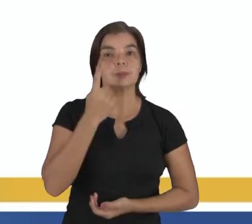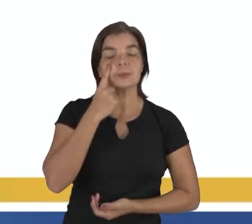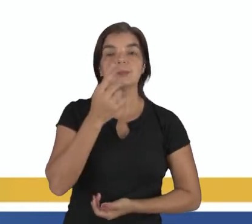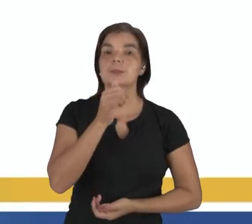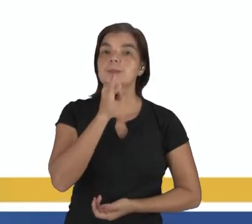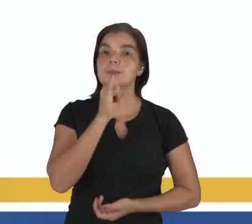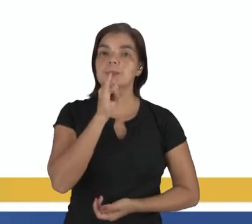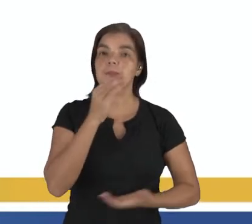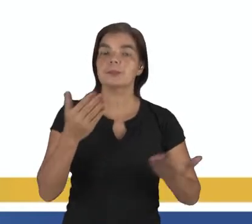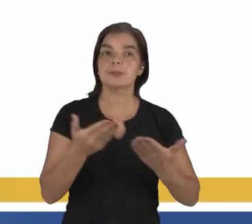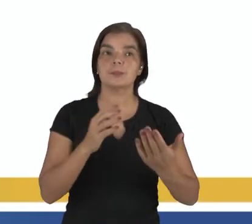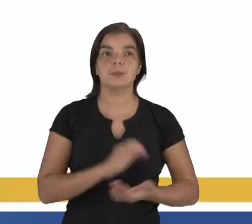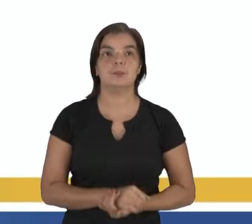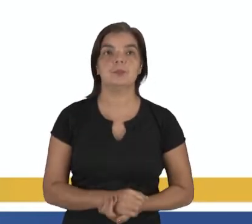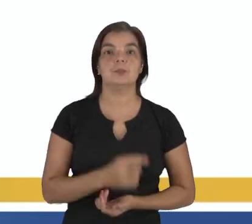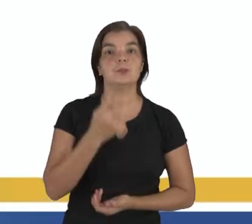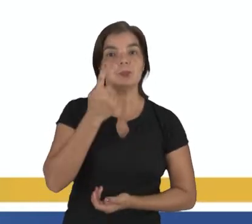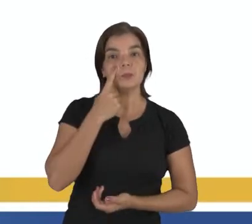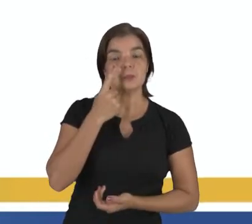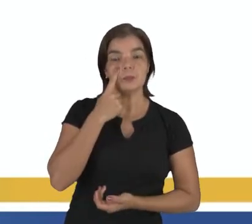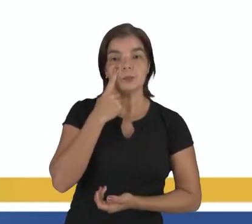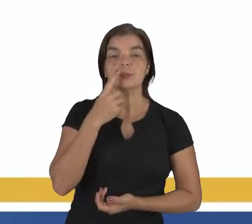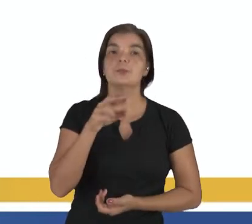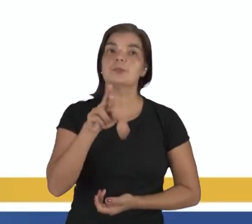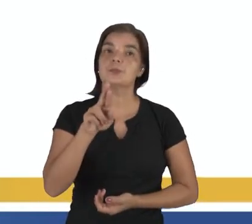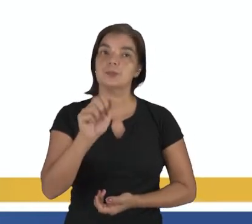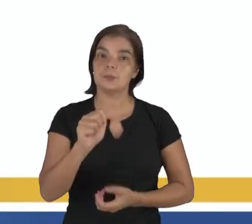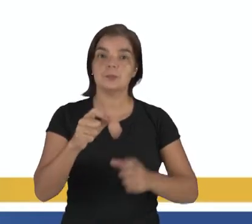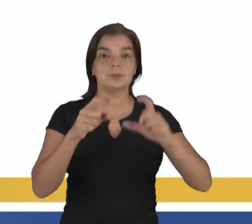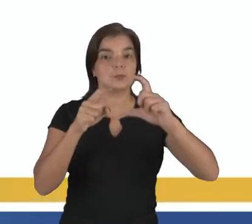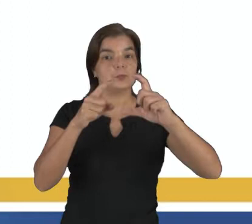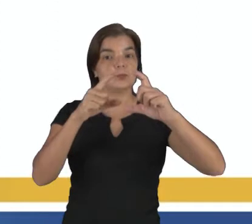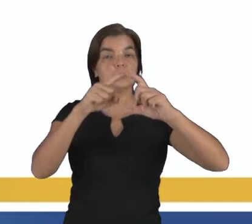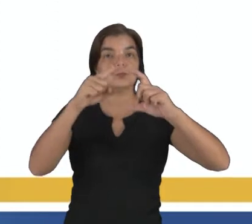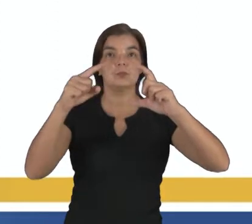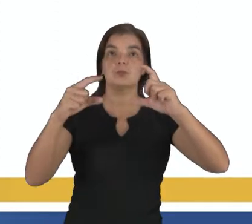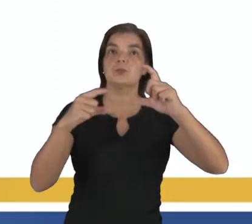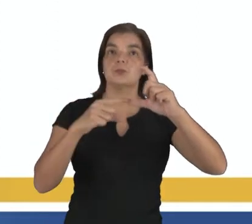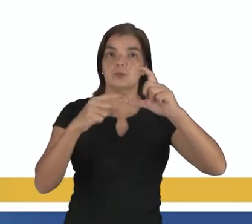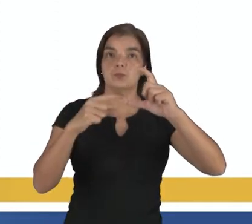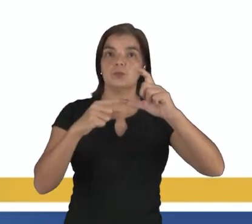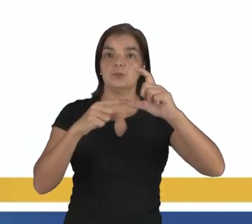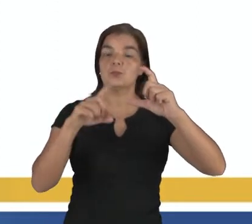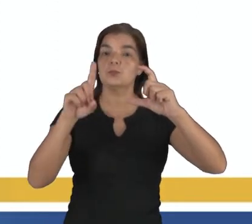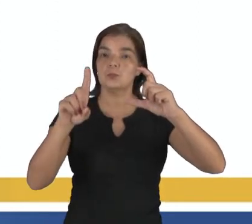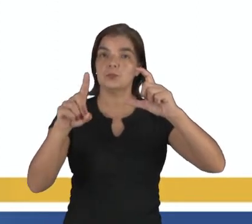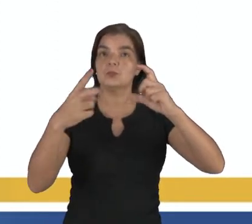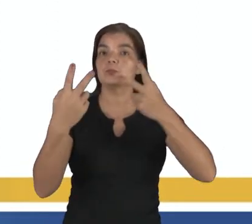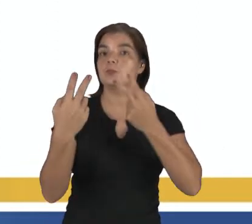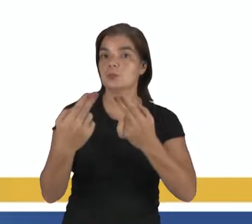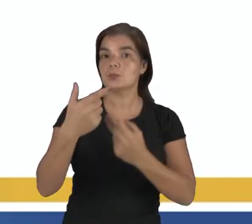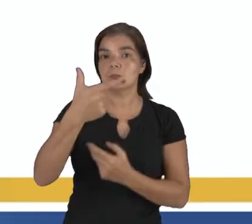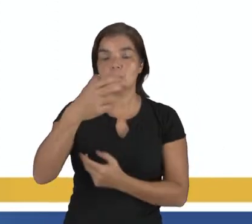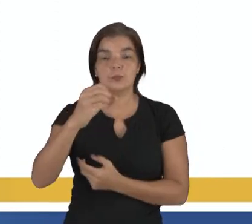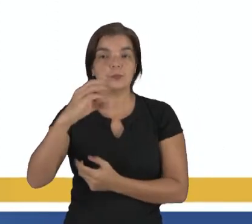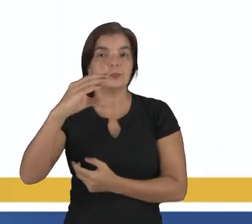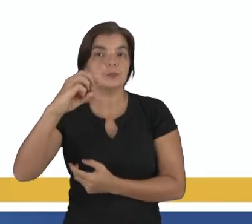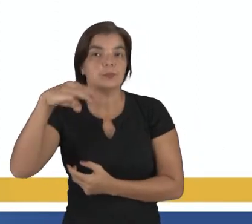Vejamos um exemplo agora. Determine o raio de uma circunferência que possui o diâmetro igual a 20